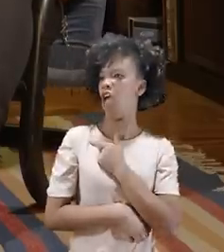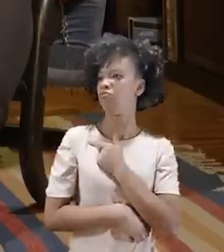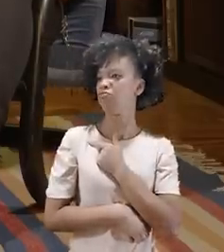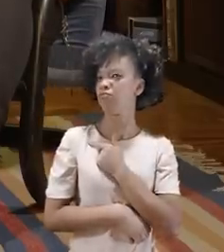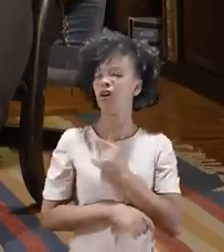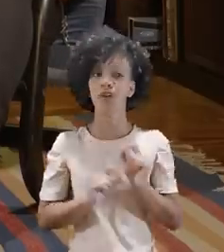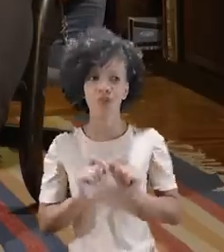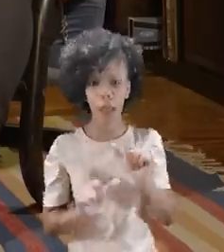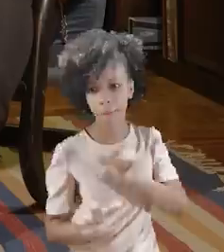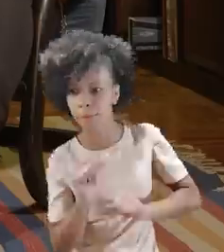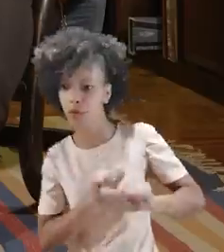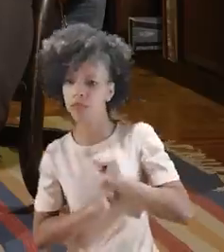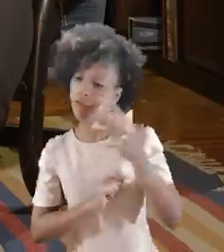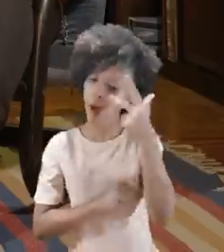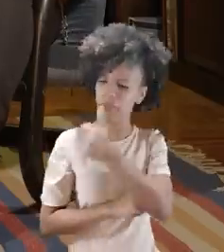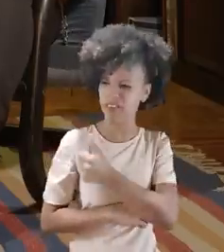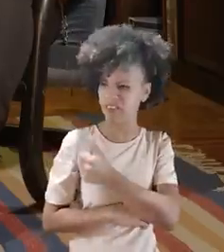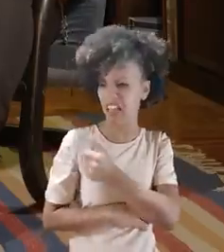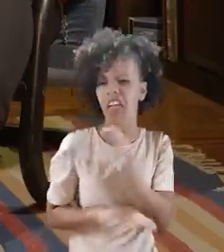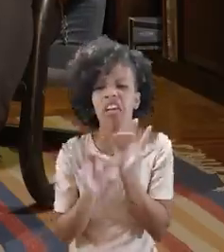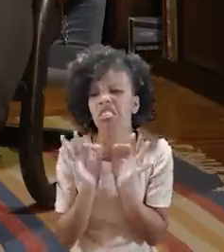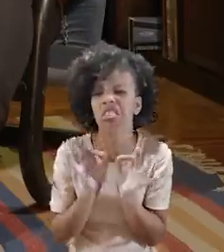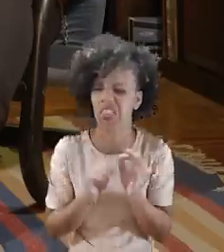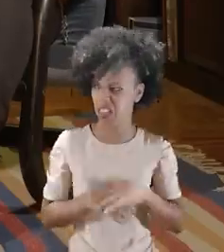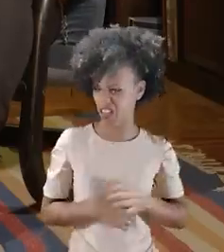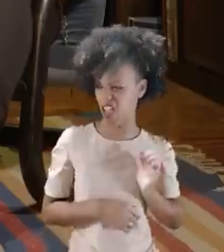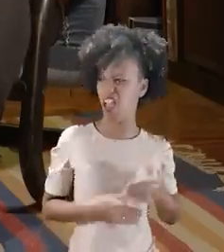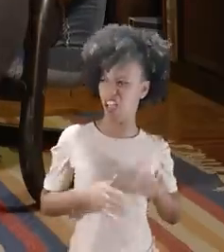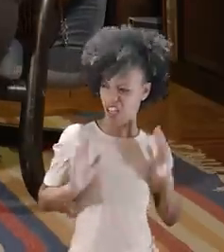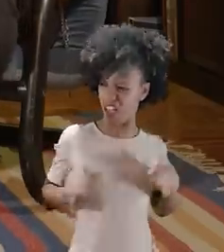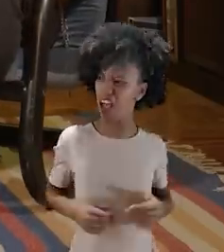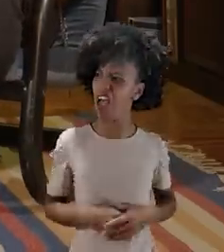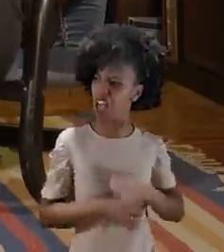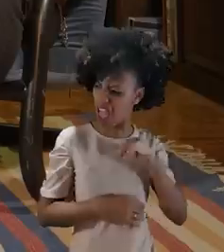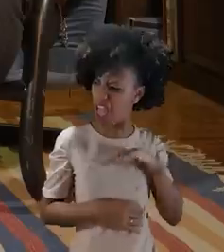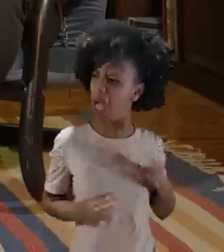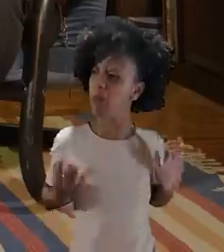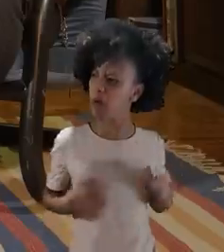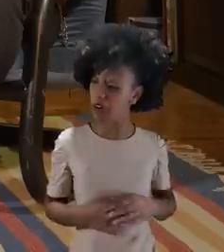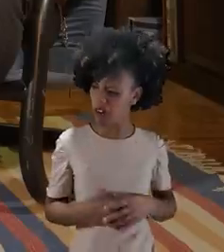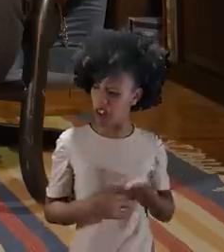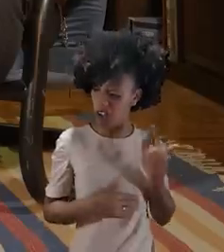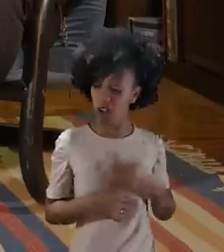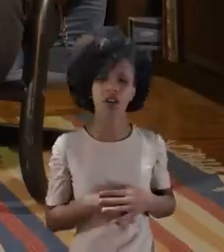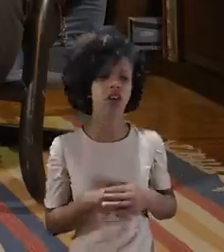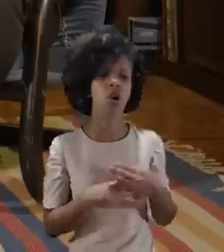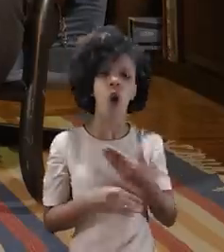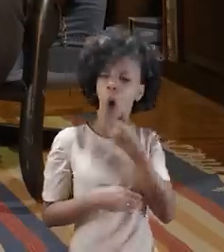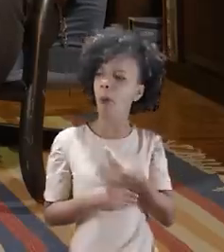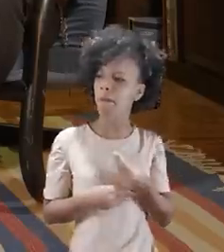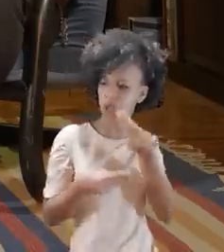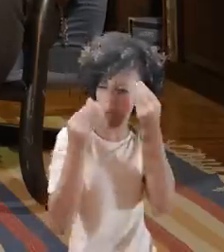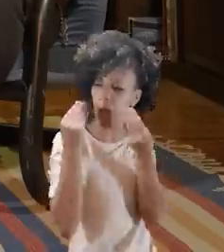feio do que são cara mano vai ficar bonitinho a cor de mexer aqui isso é coisa de amanhã morri Cara metrossexual isso